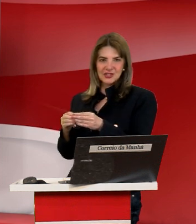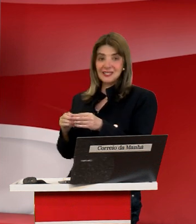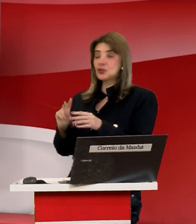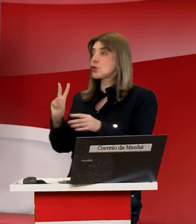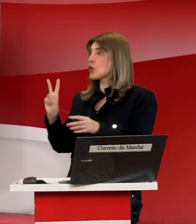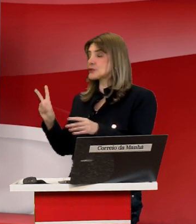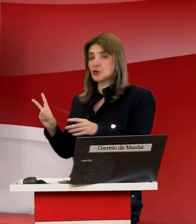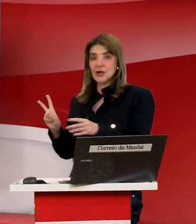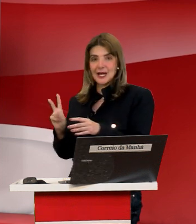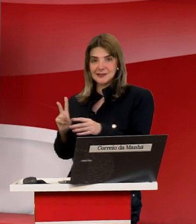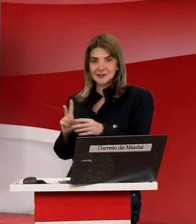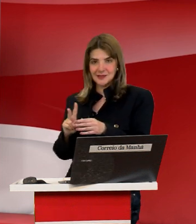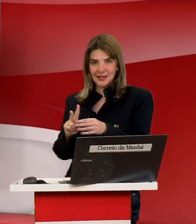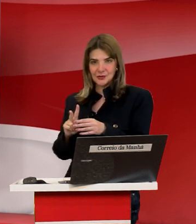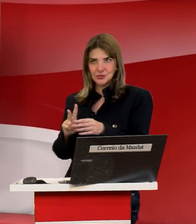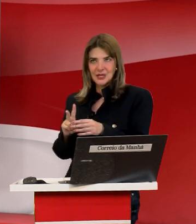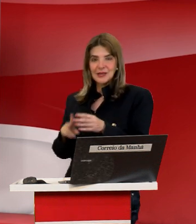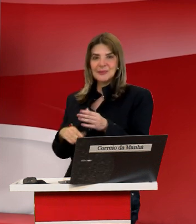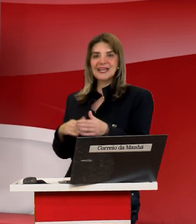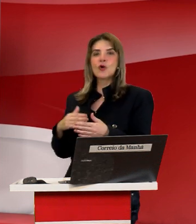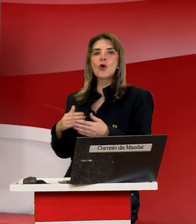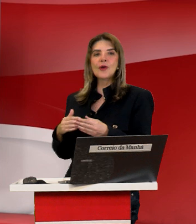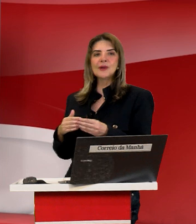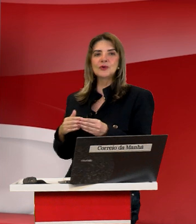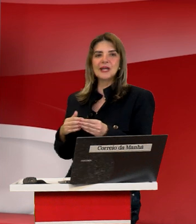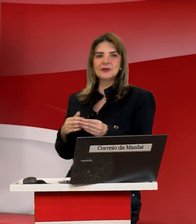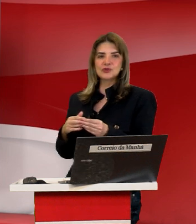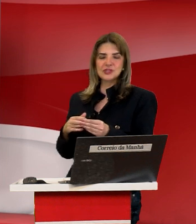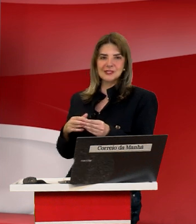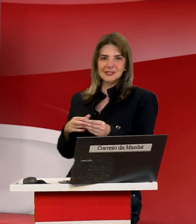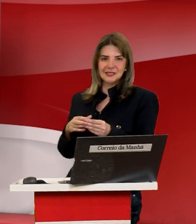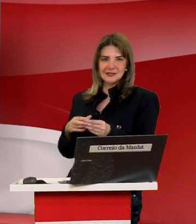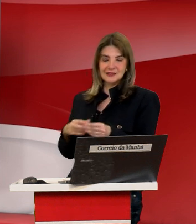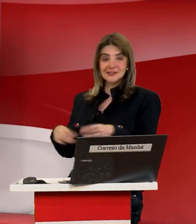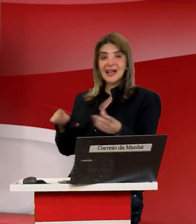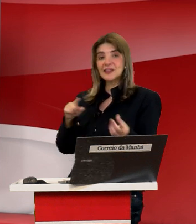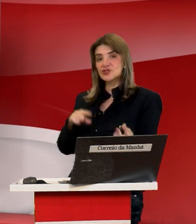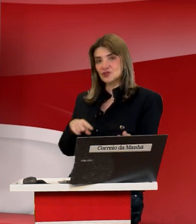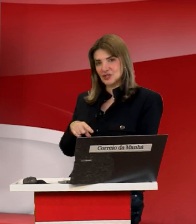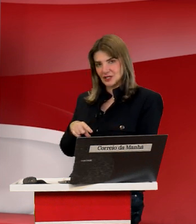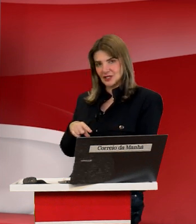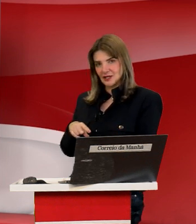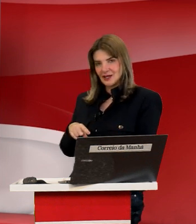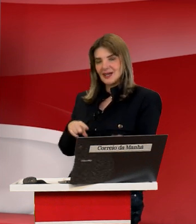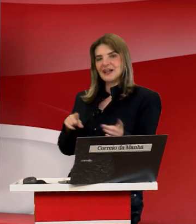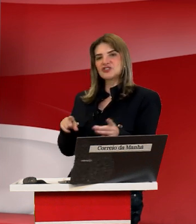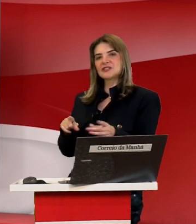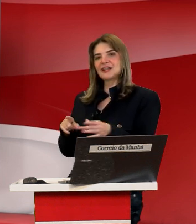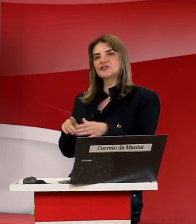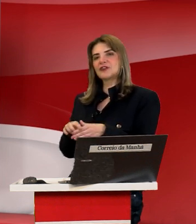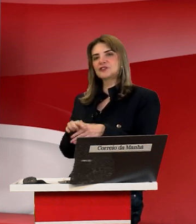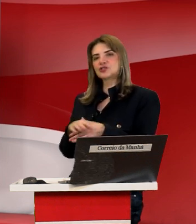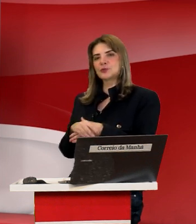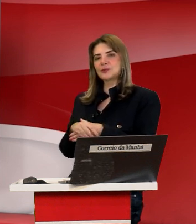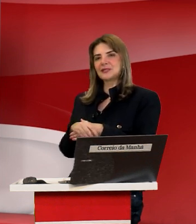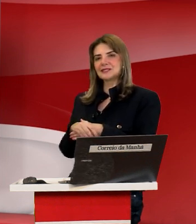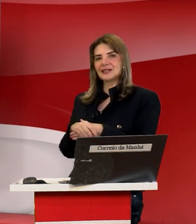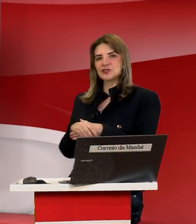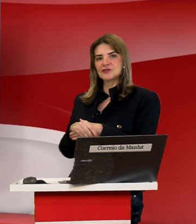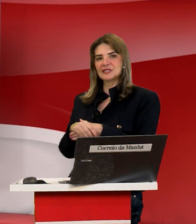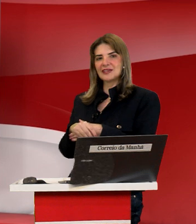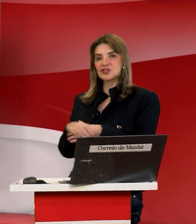entidade e dois locais externos para comemorar o Dia das Crianças na região serrana A Entidade Vai